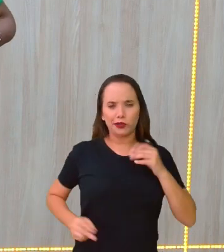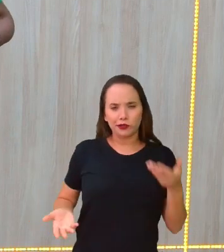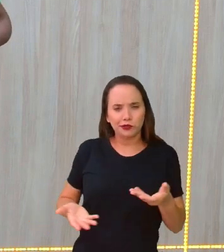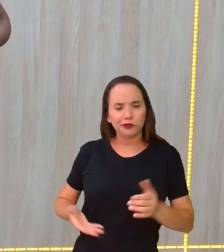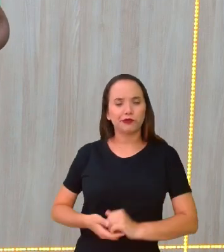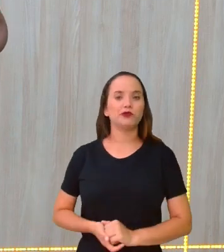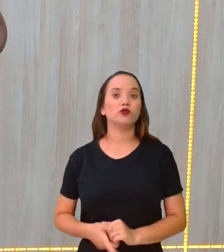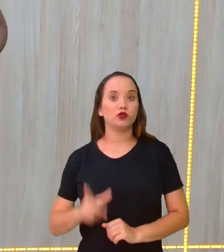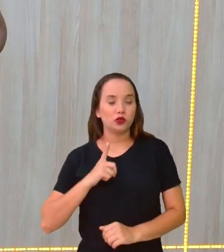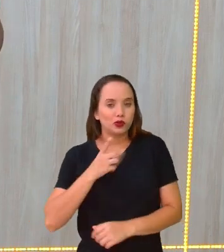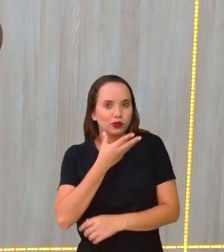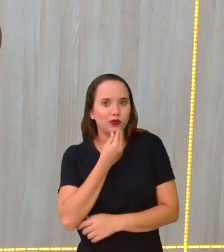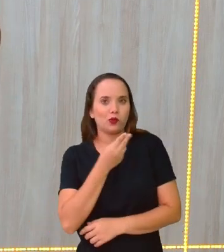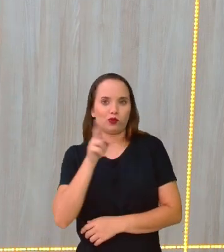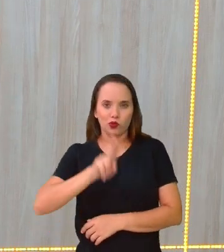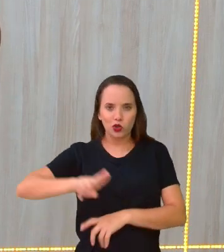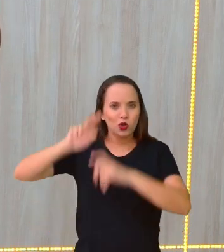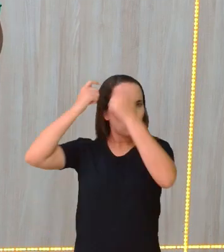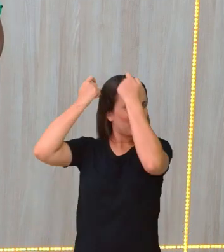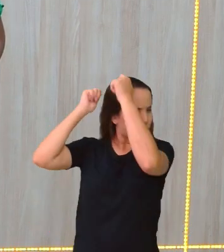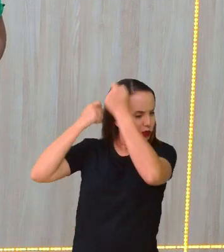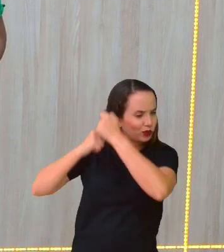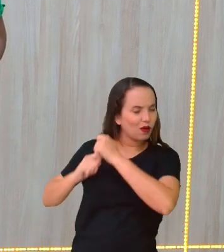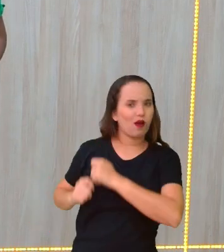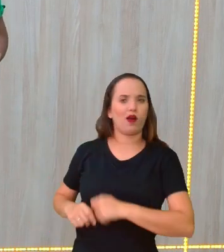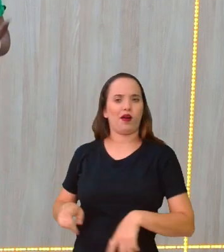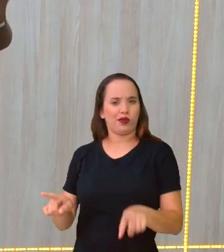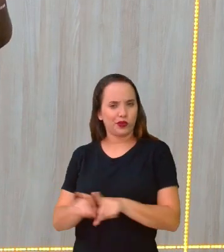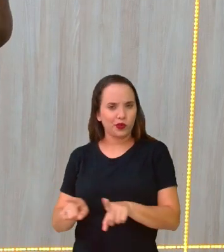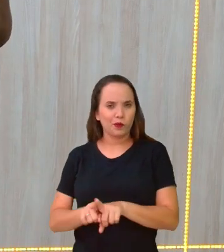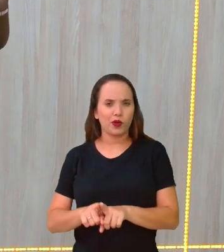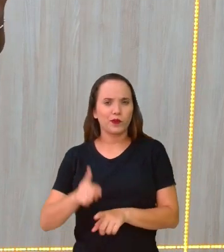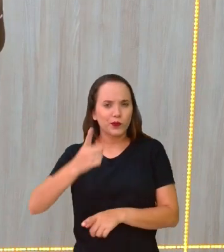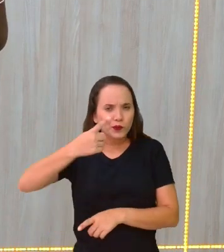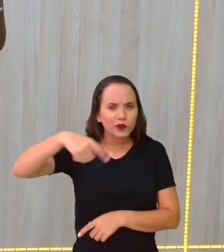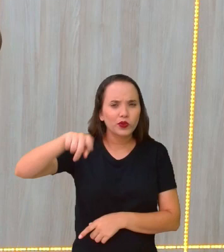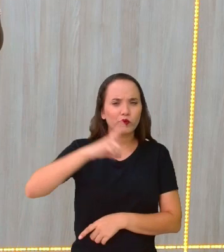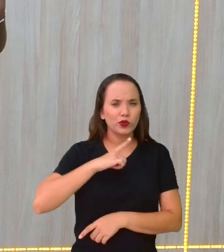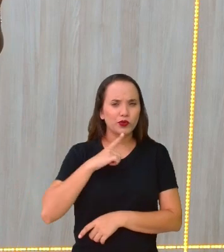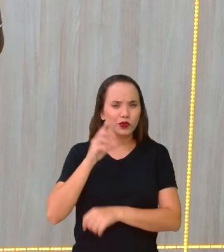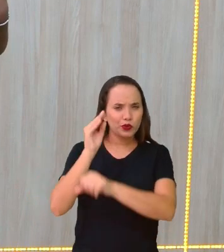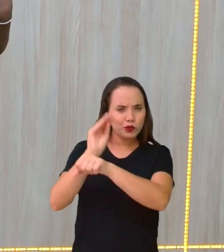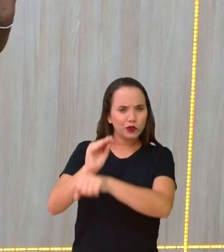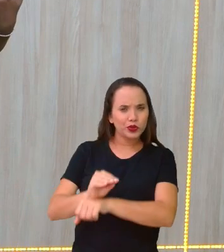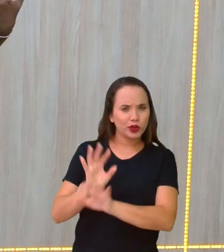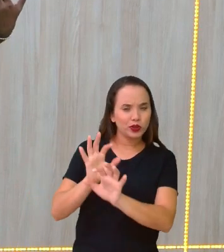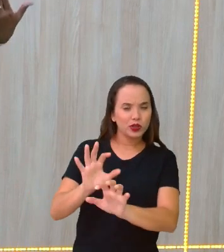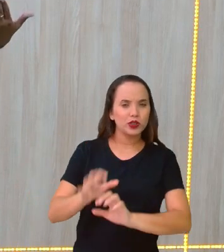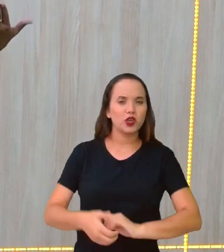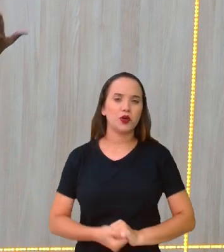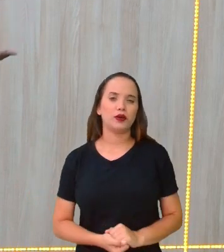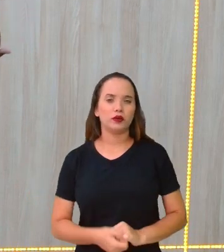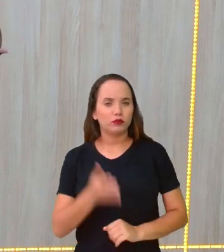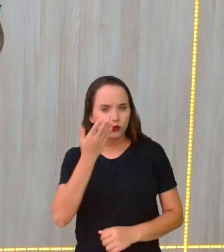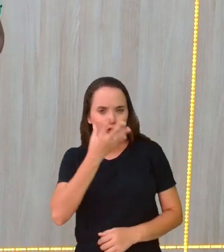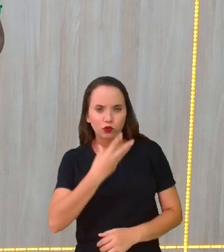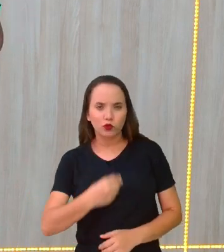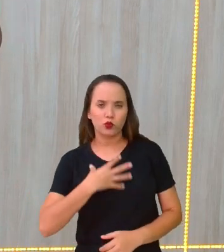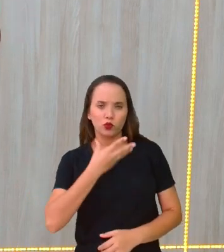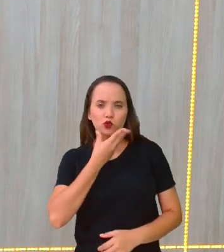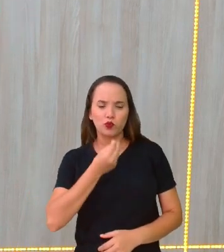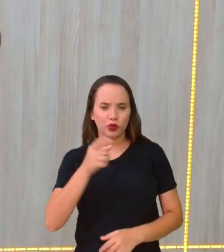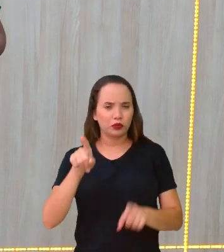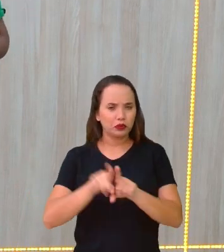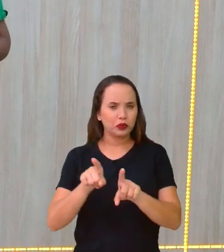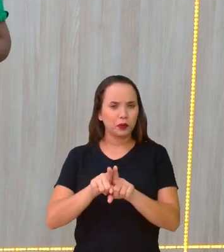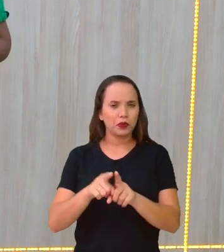que usam lindamente suas tranças nas ruas. Vocês têm um cuidado com o cabelo dos meninos também?